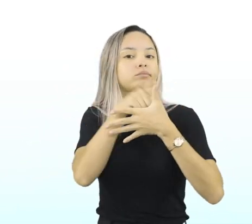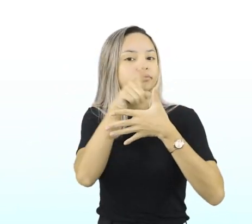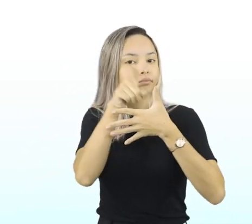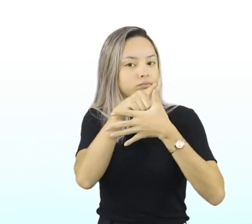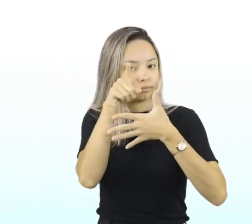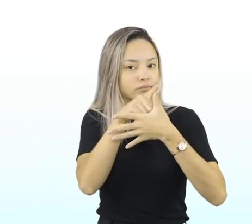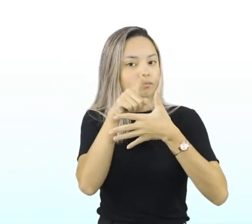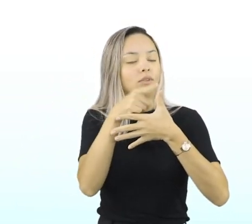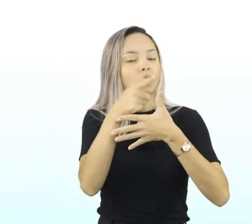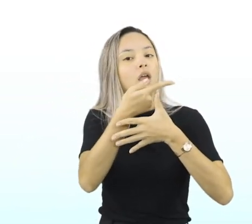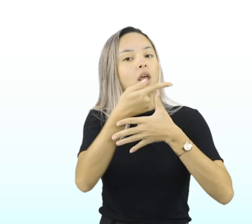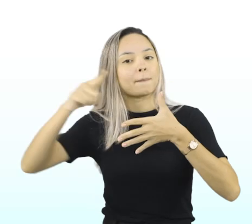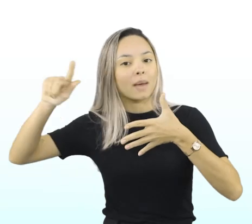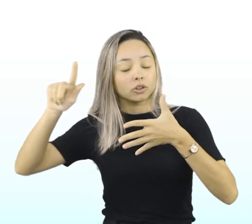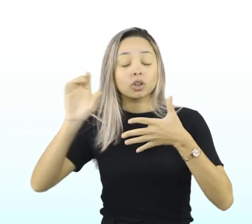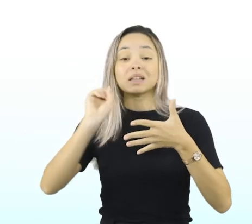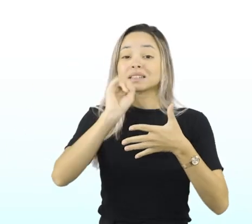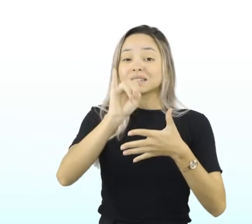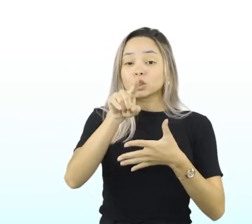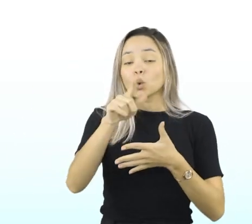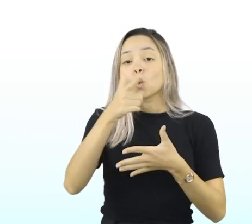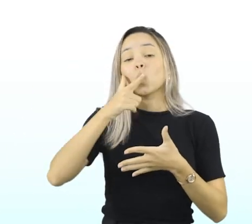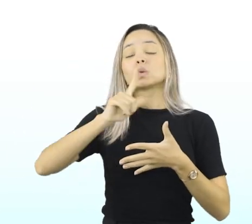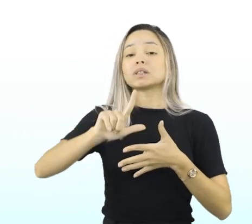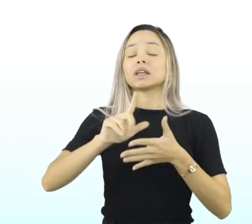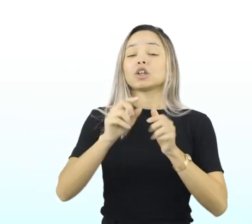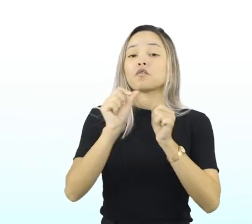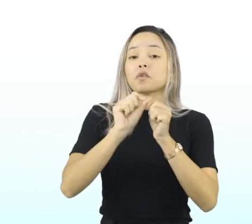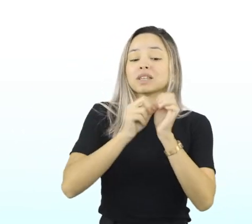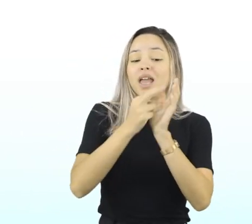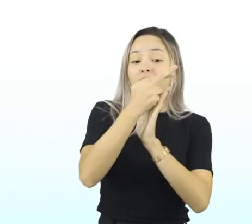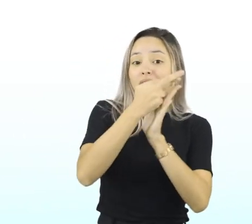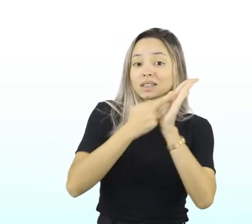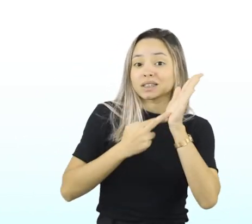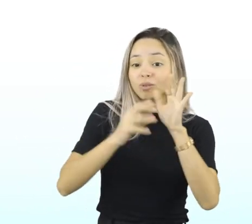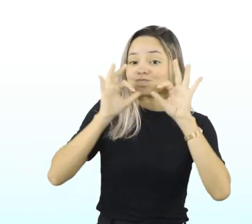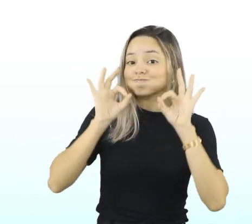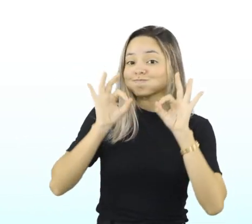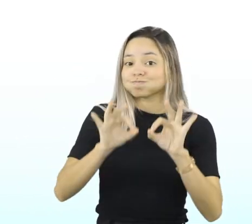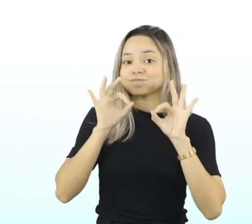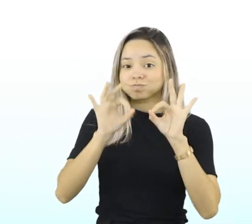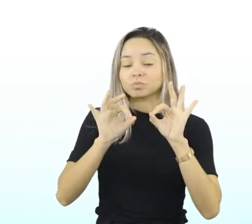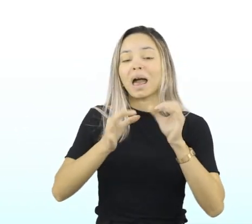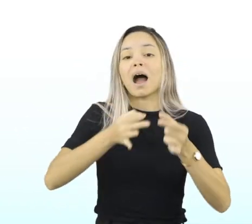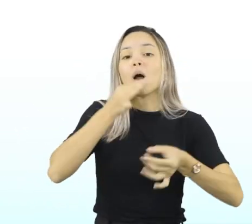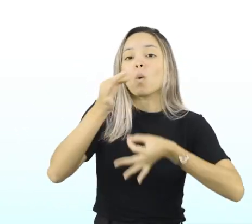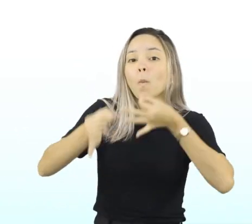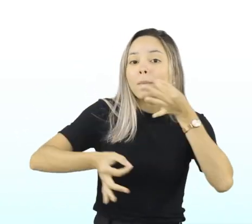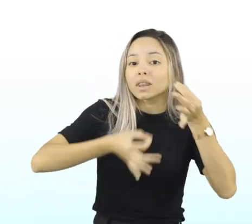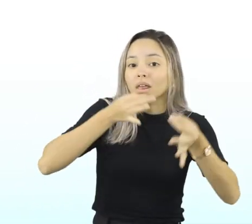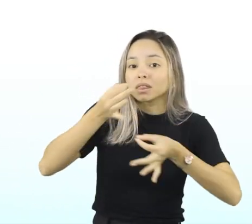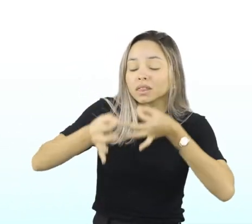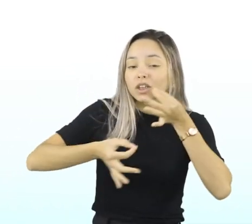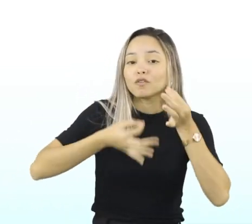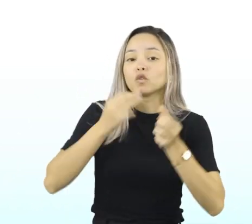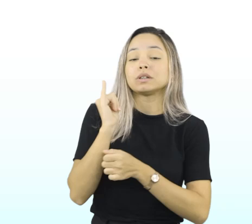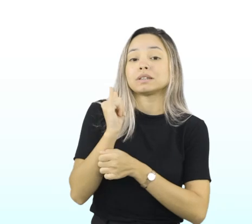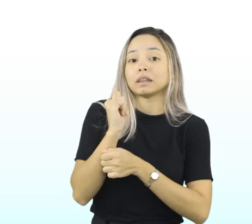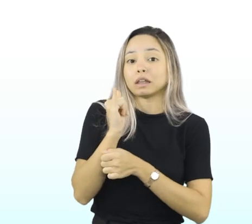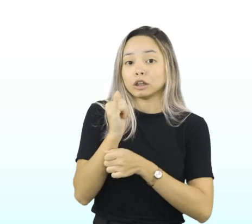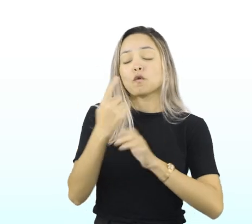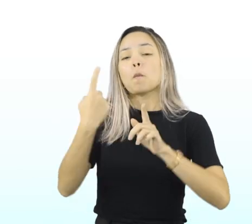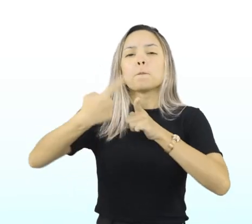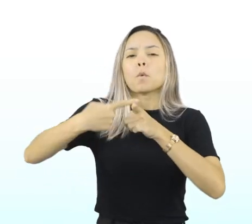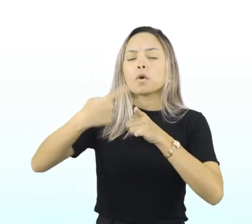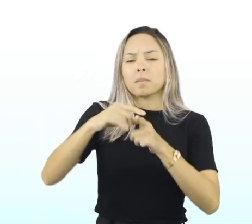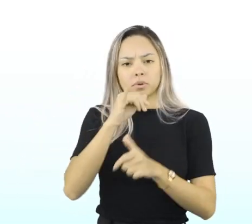1, Se você está conseguindo produzir um texto dissertativo argumentativo, sabe por quê? Porque muitas vezes o candidato, o